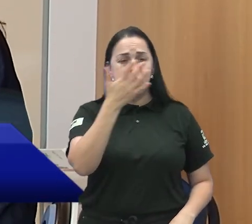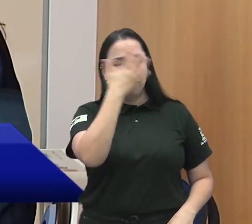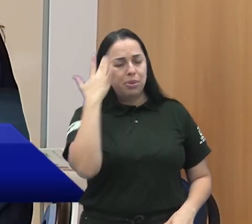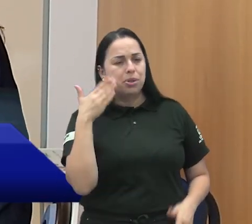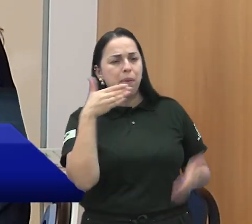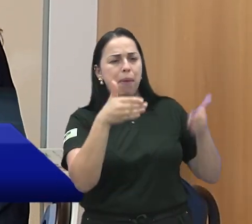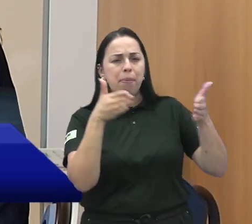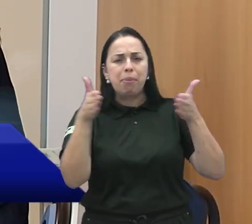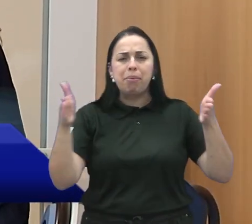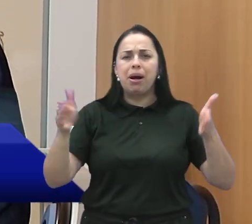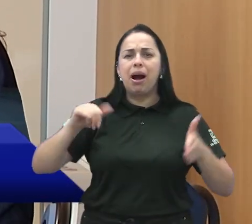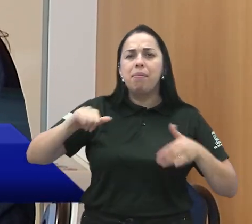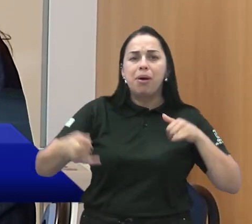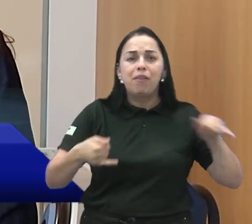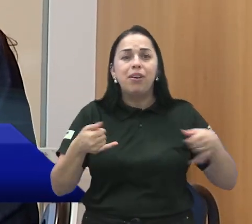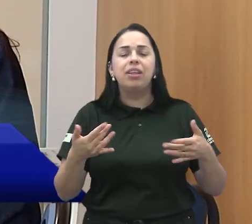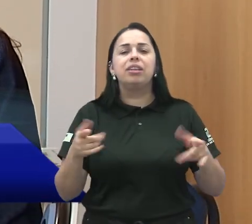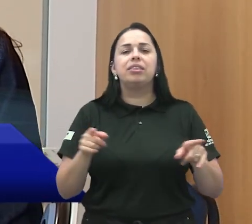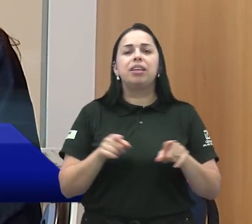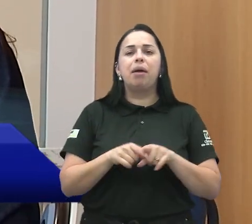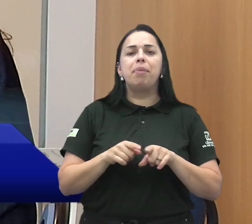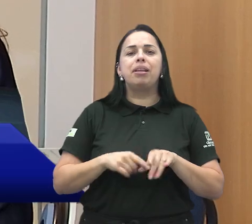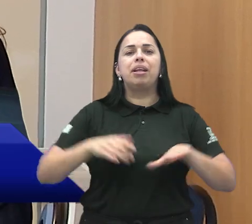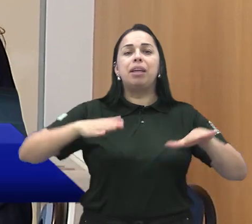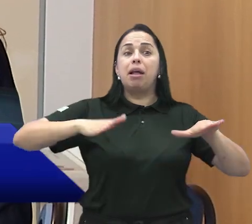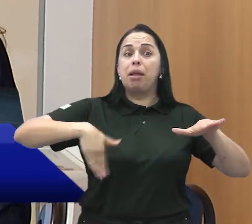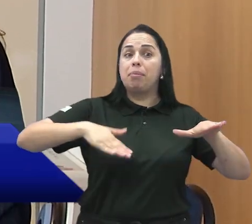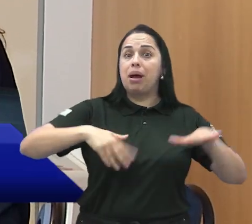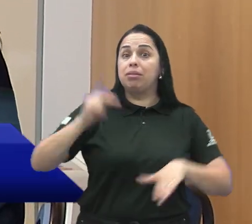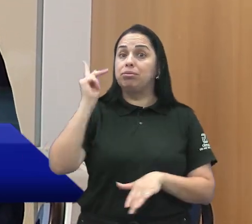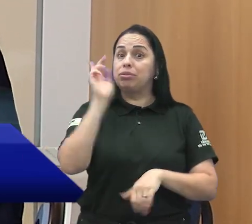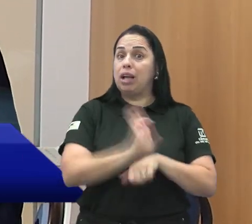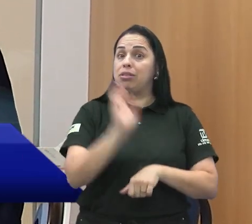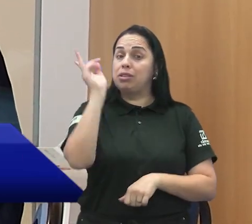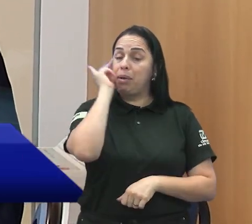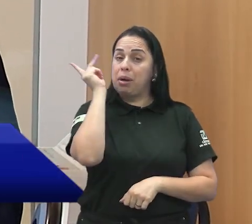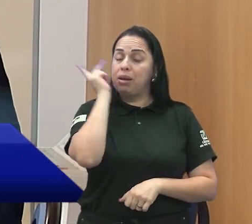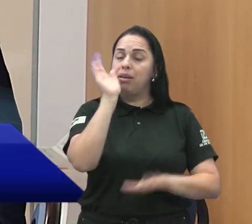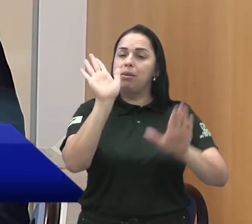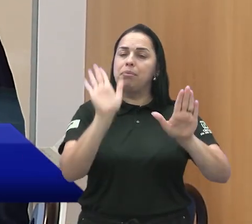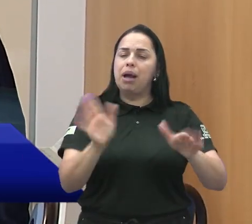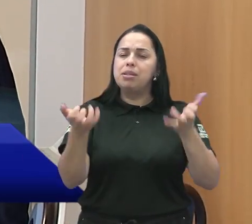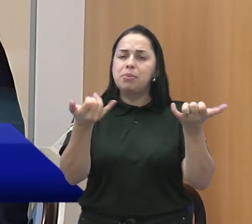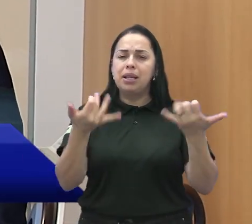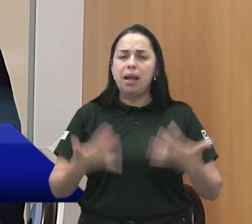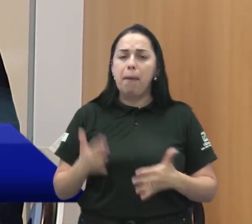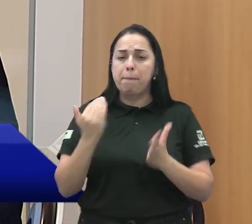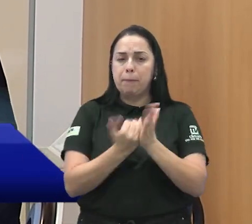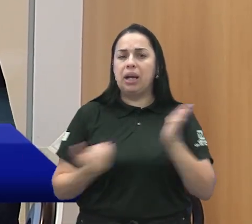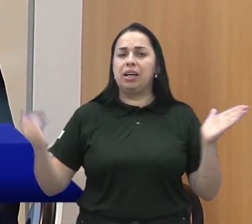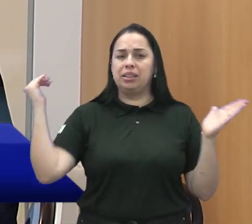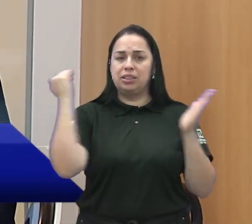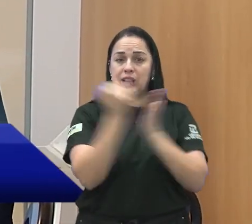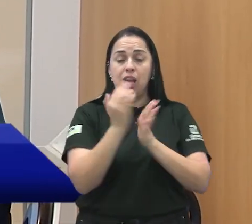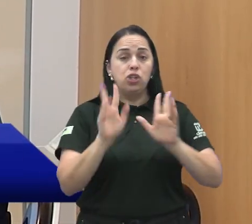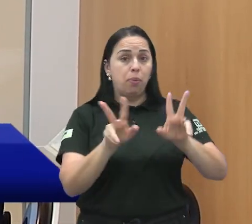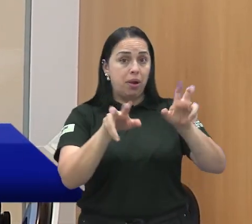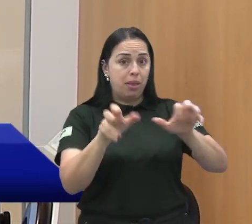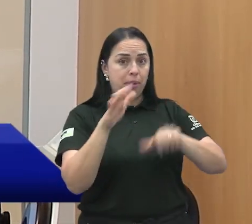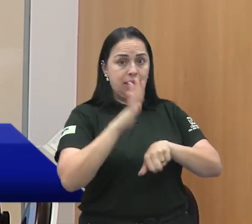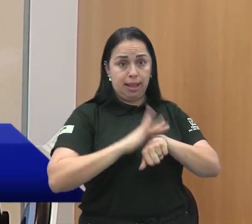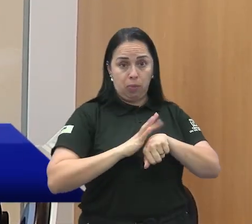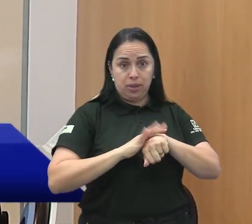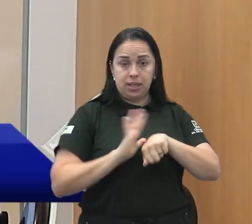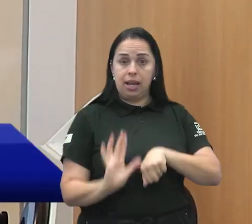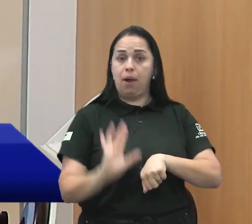pessoas curtindo as piscinas em São José dos Campos e também as praias em São Paulo. Olha, para falar um pouco mais sobre a questão